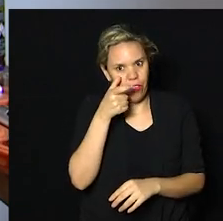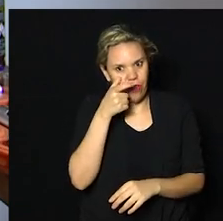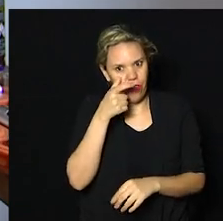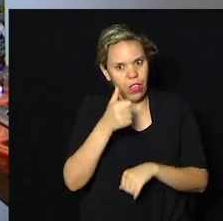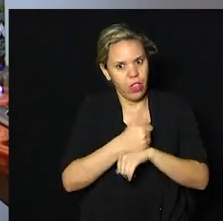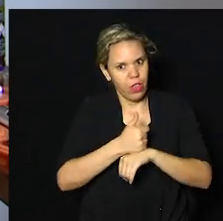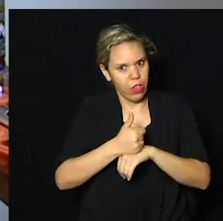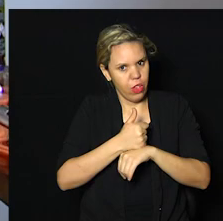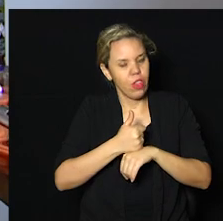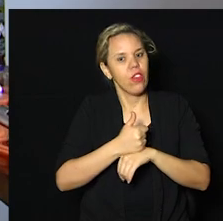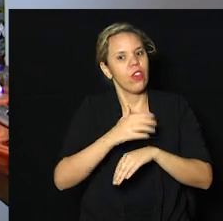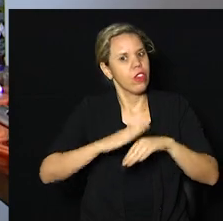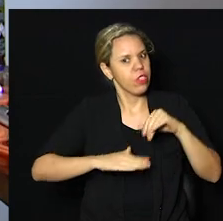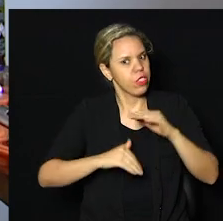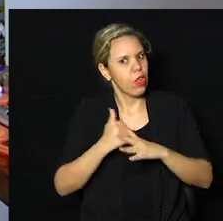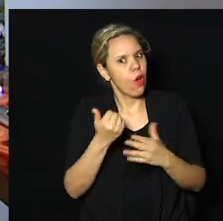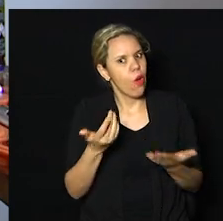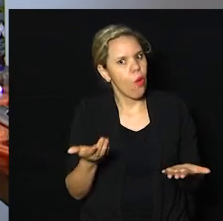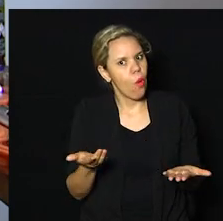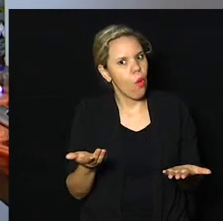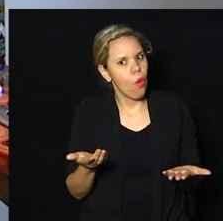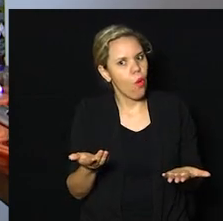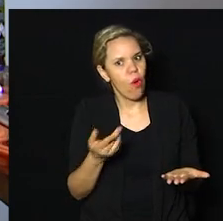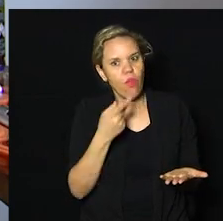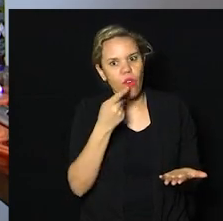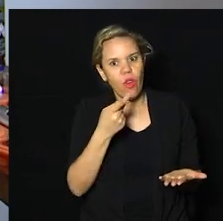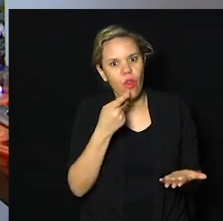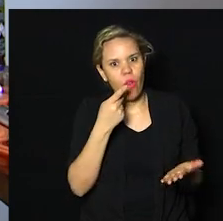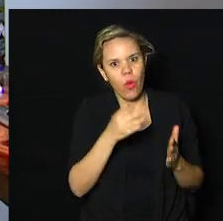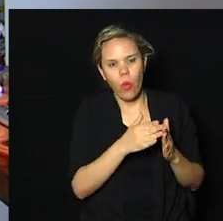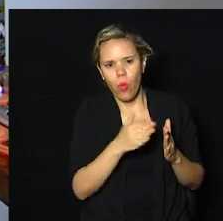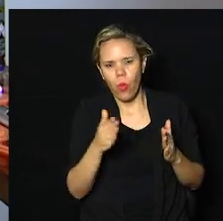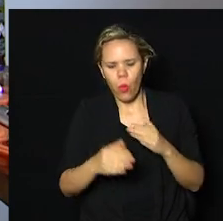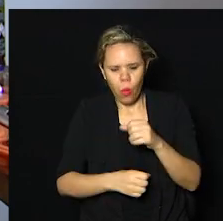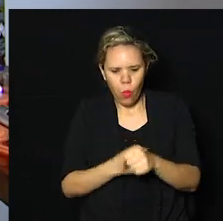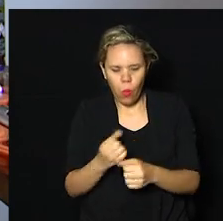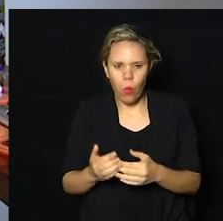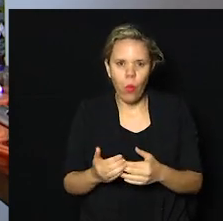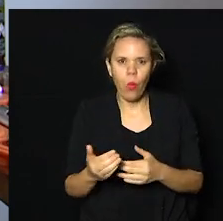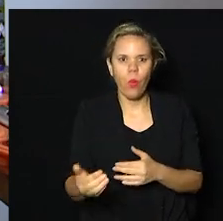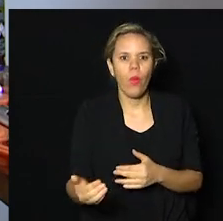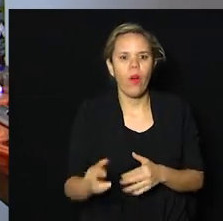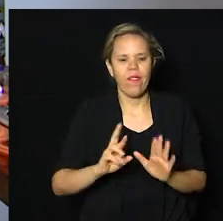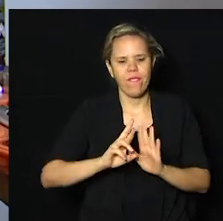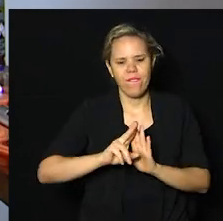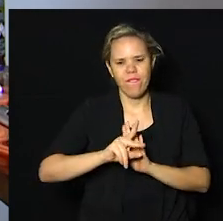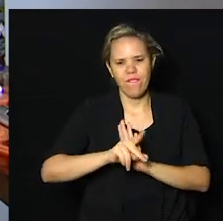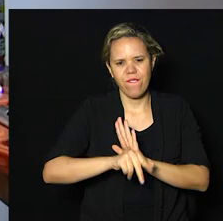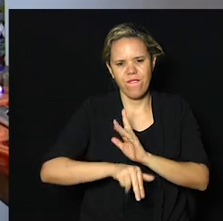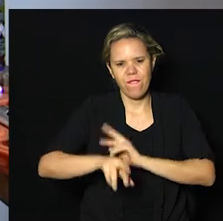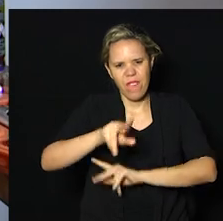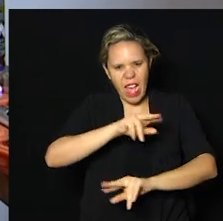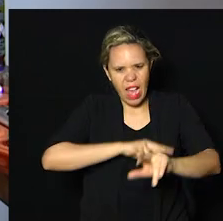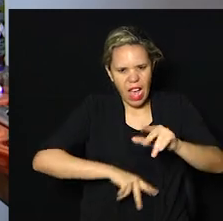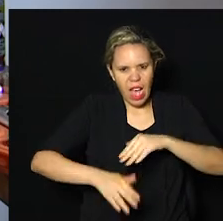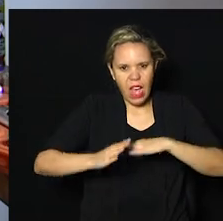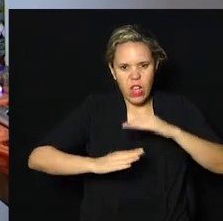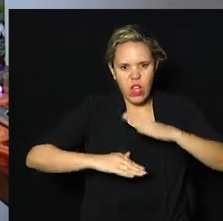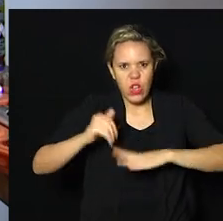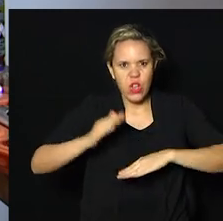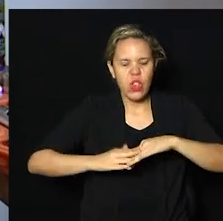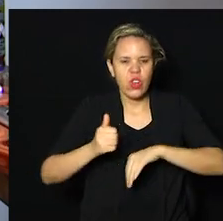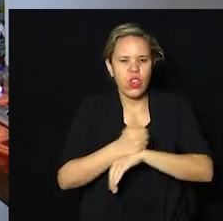na Profissão. Bom, é o seguinte, a gente vai falar durante todo o ano das diversas profissões que